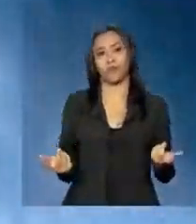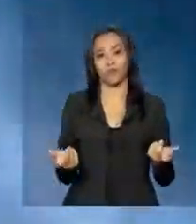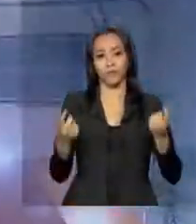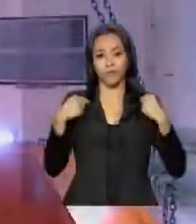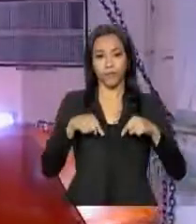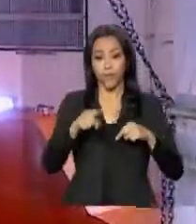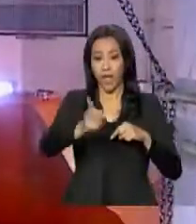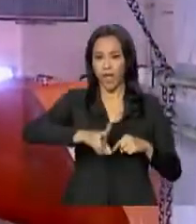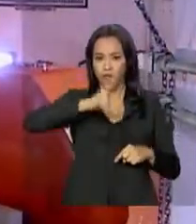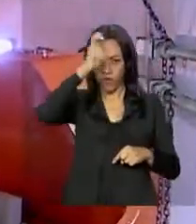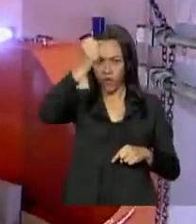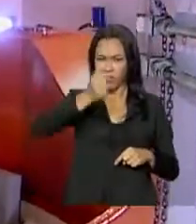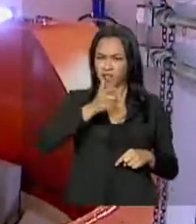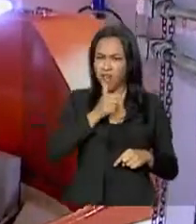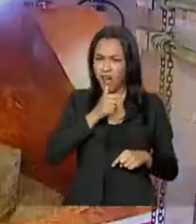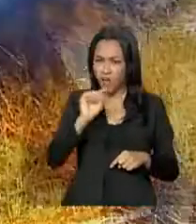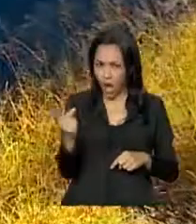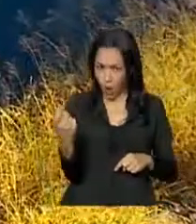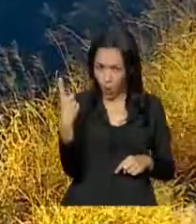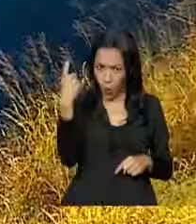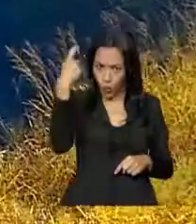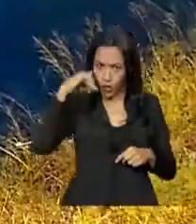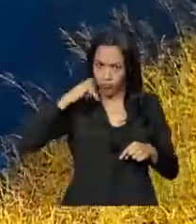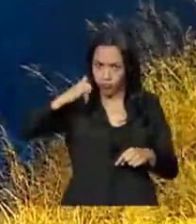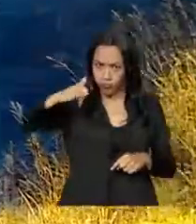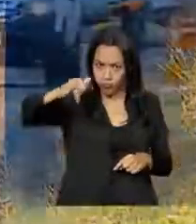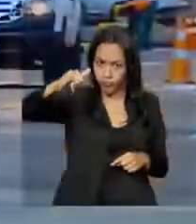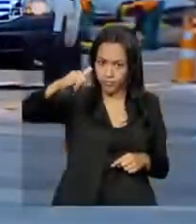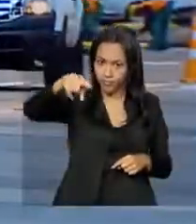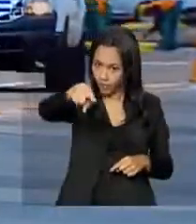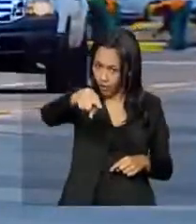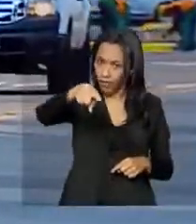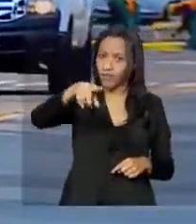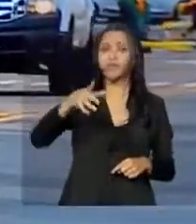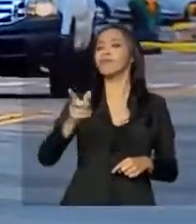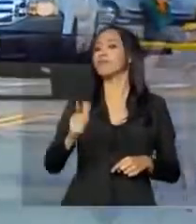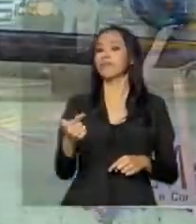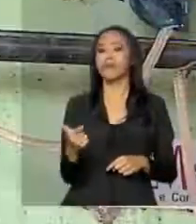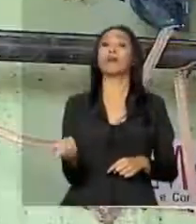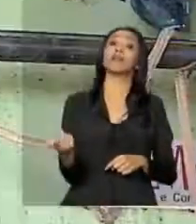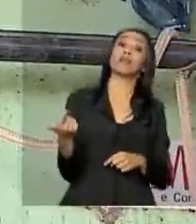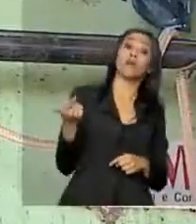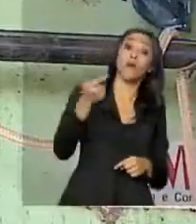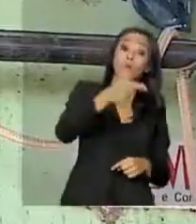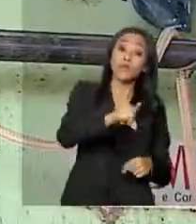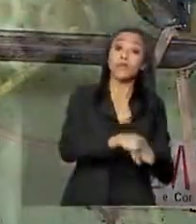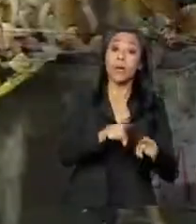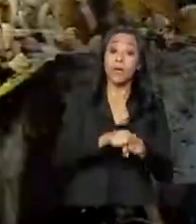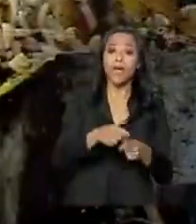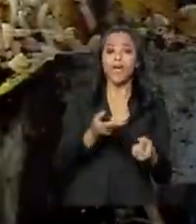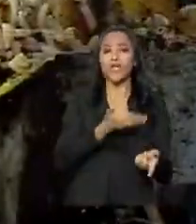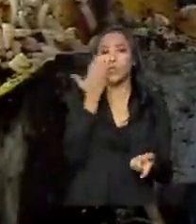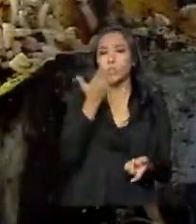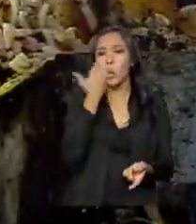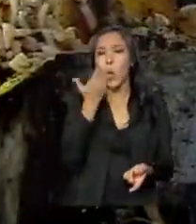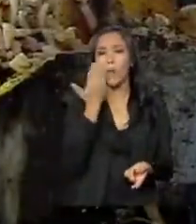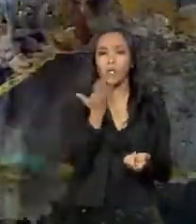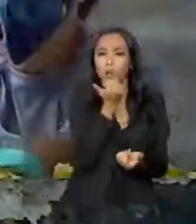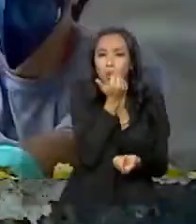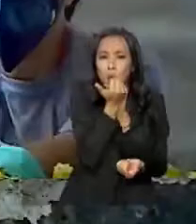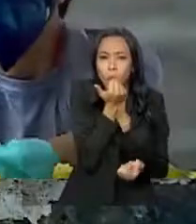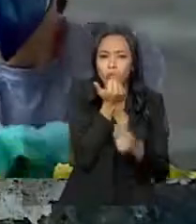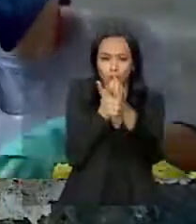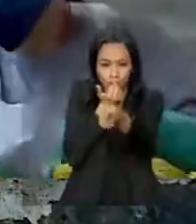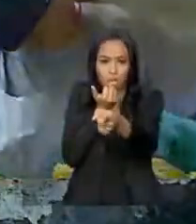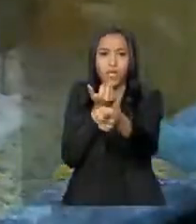da água não é a única energia que move Itaipu. Nesta unidade, os restos de comida dos restaurantes da